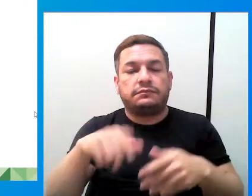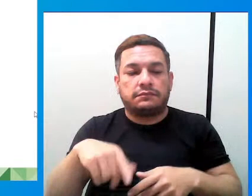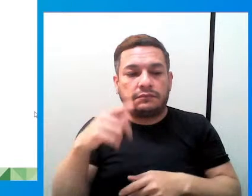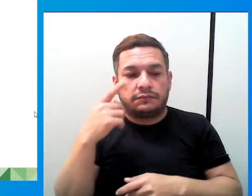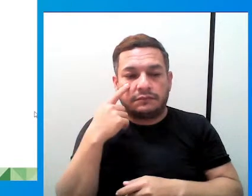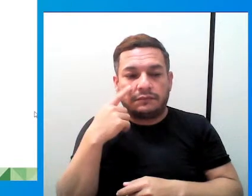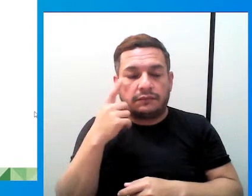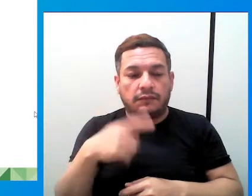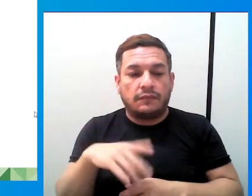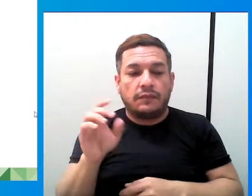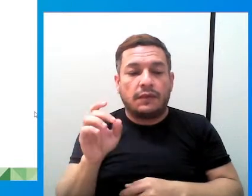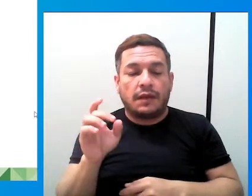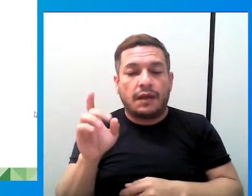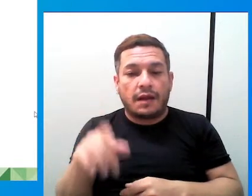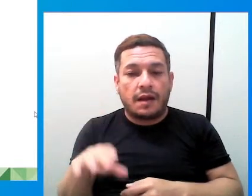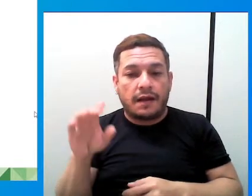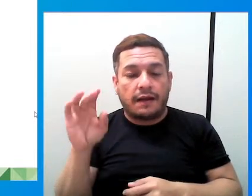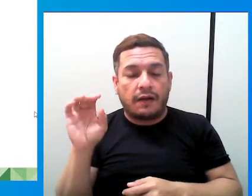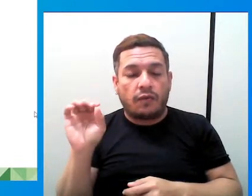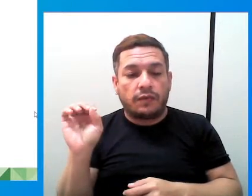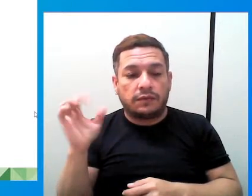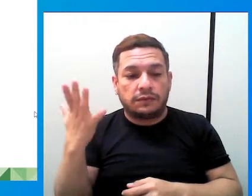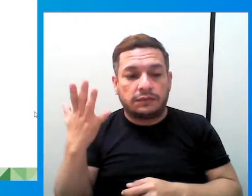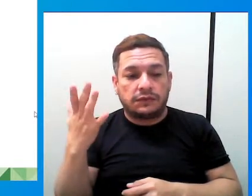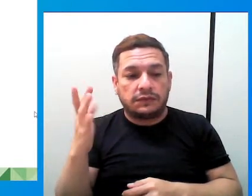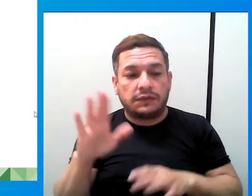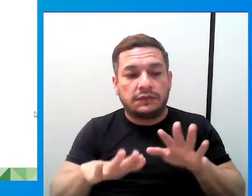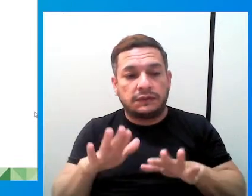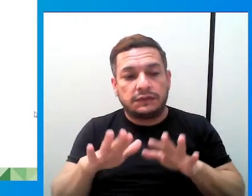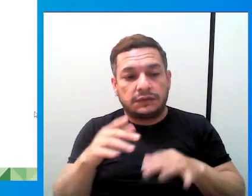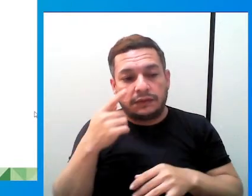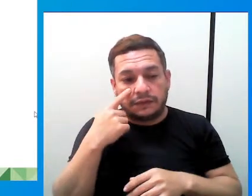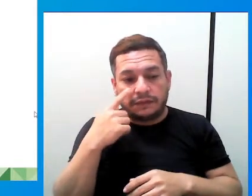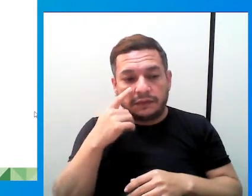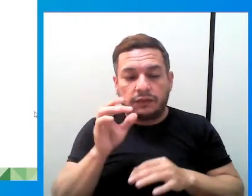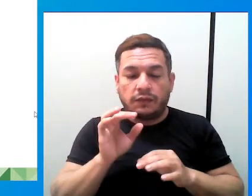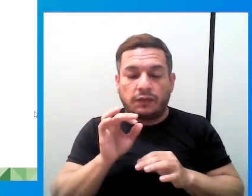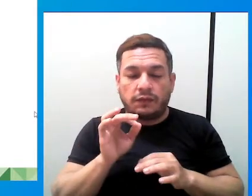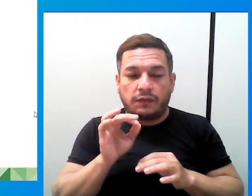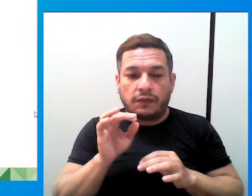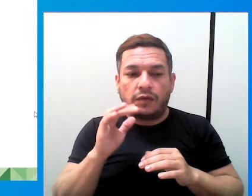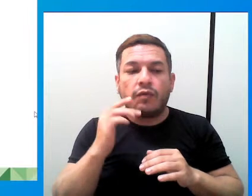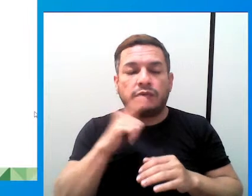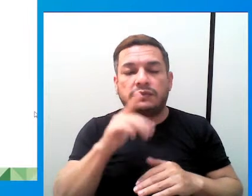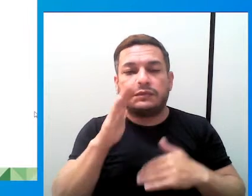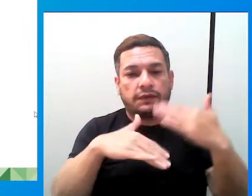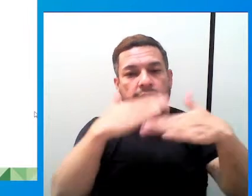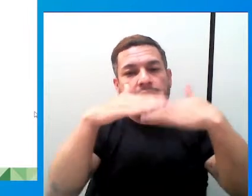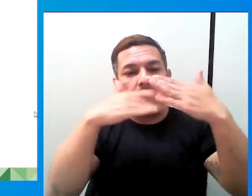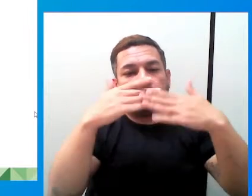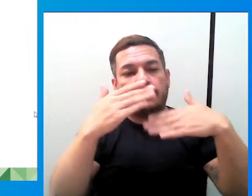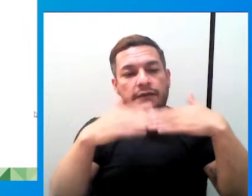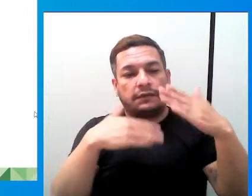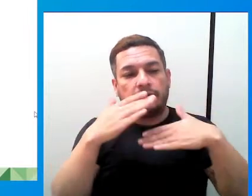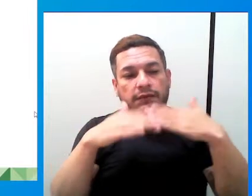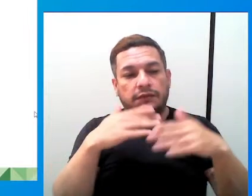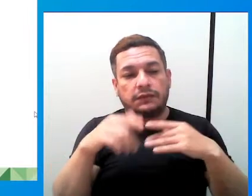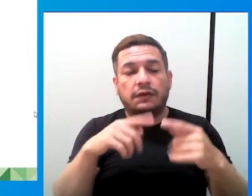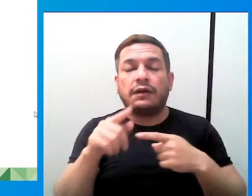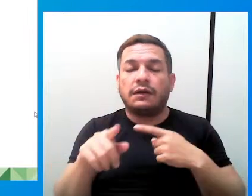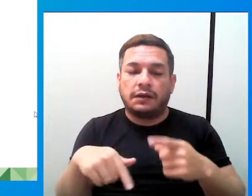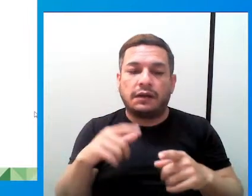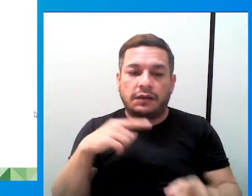à realidade que você pensou. Então, isso está sendo feito ainda, já conseguimos avançar bastante, mas não deixa de ser um